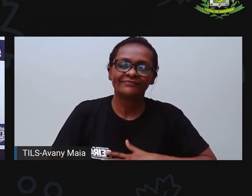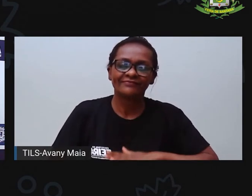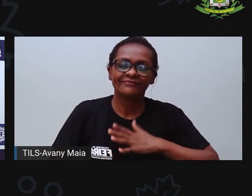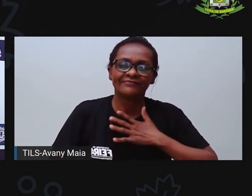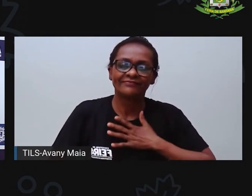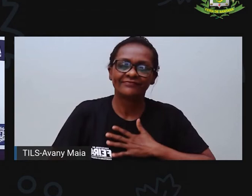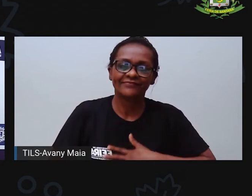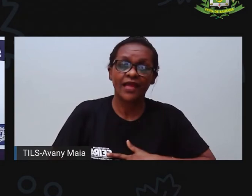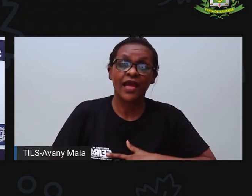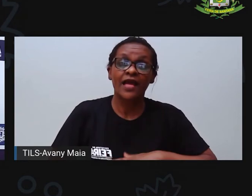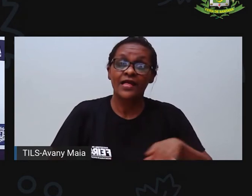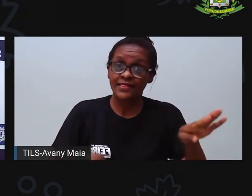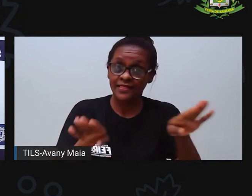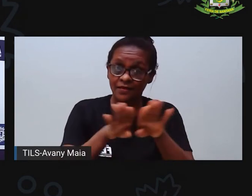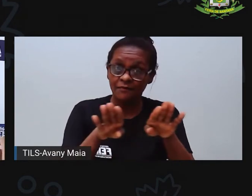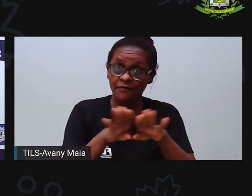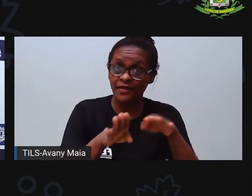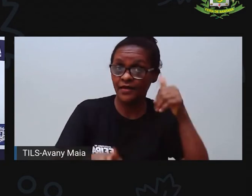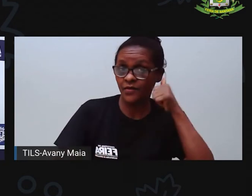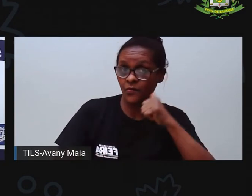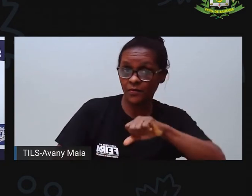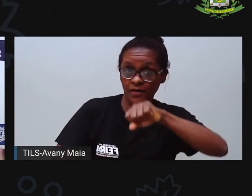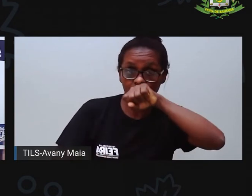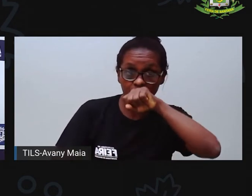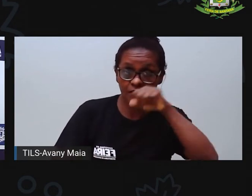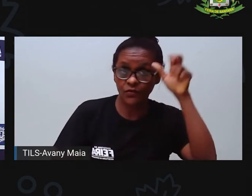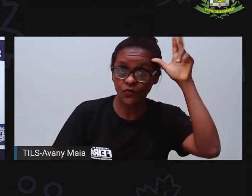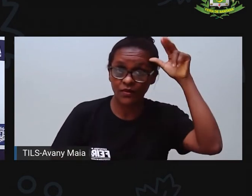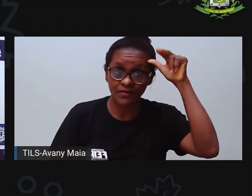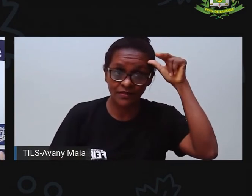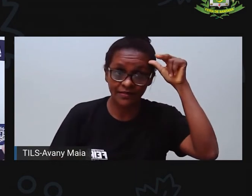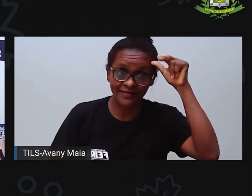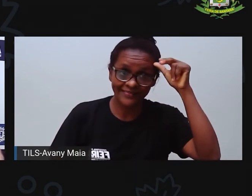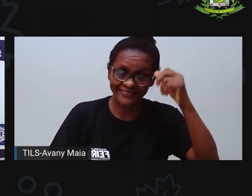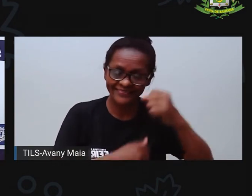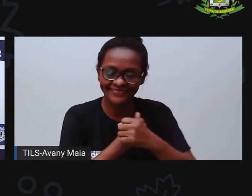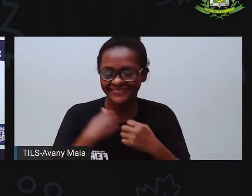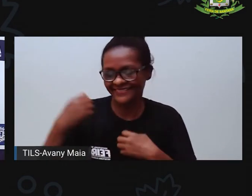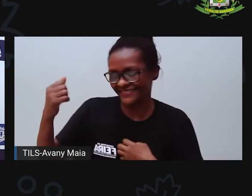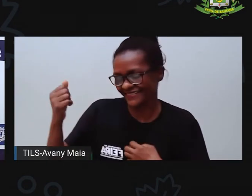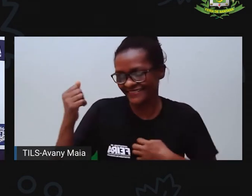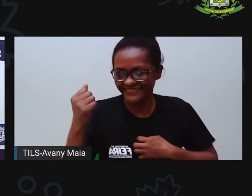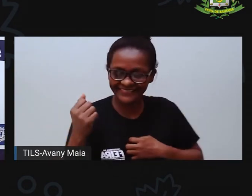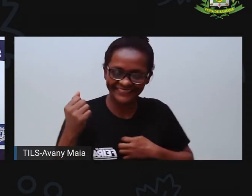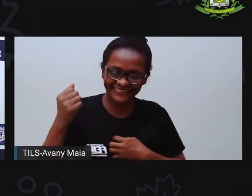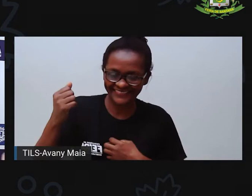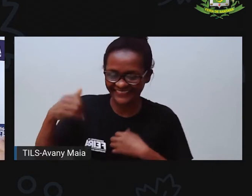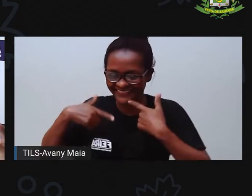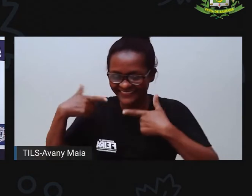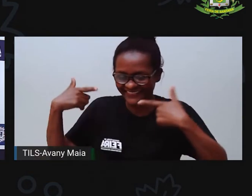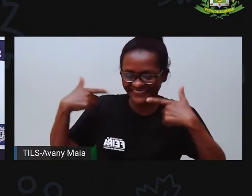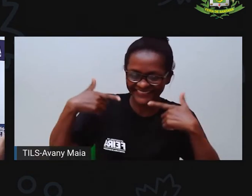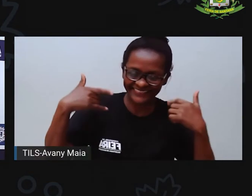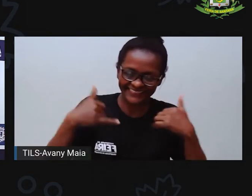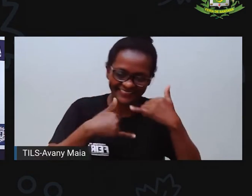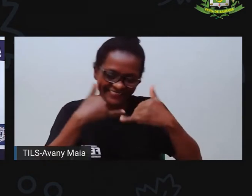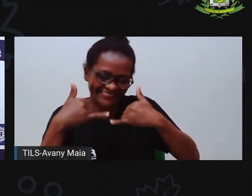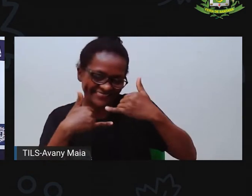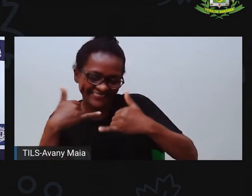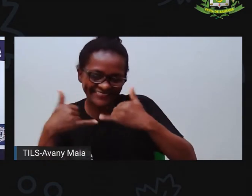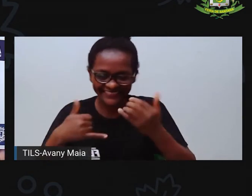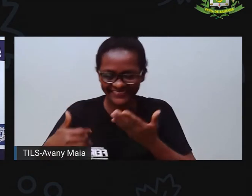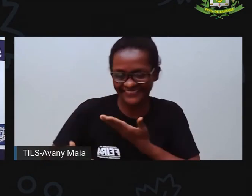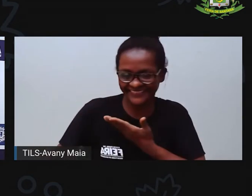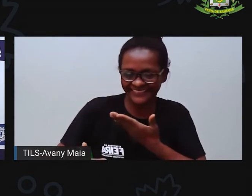mamãe do coelhinho ensinou, que foi dançar, rir com os amigos, brincar com os amigos, né? Ajudar o